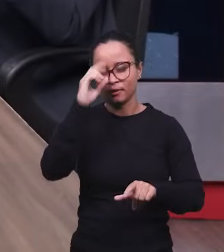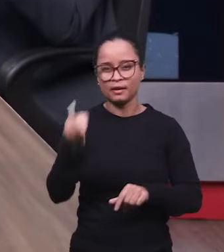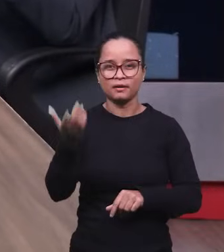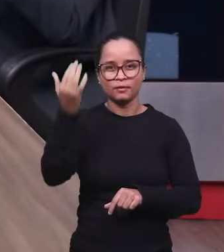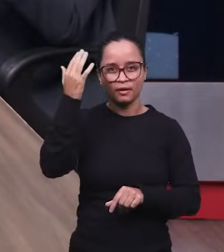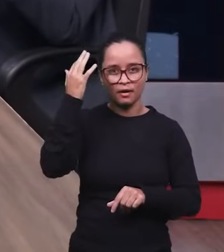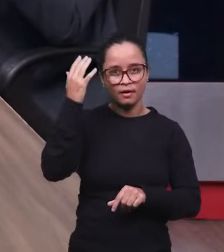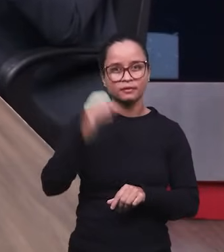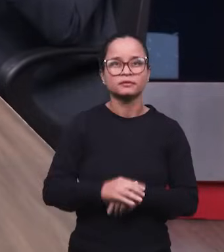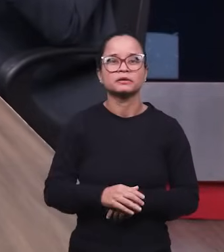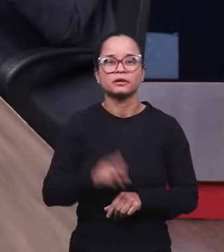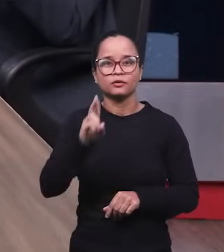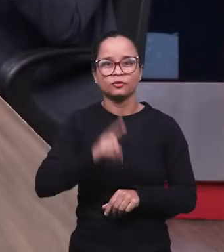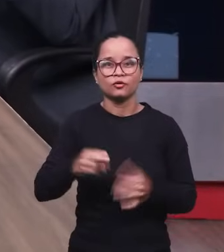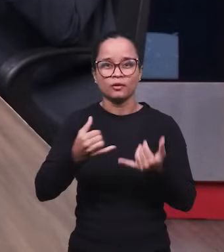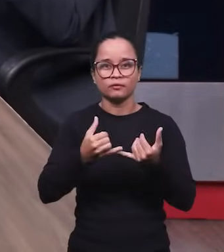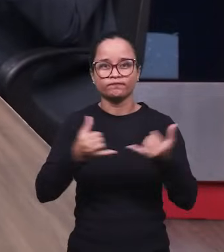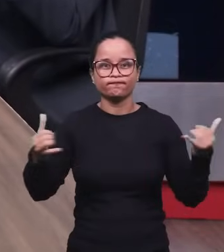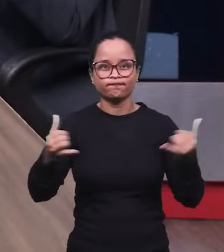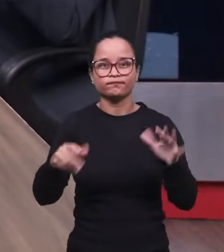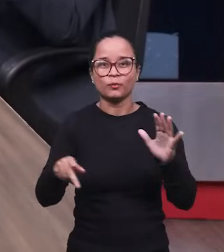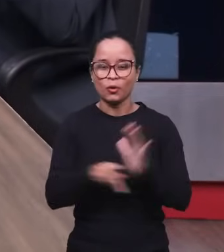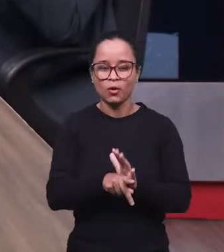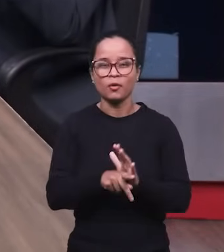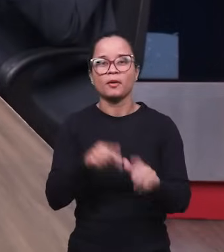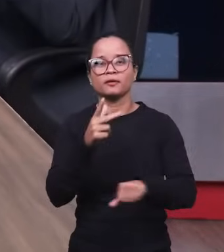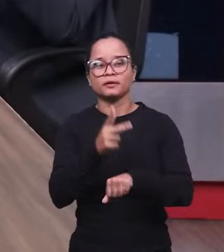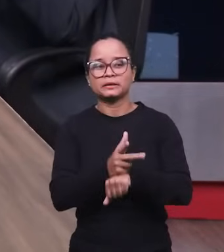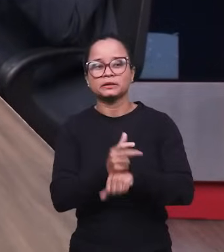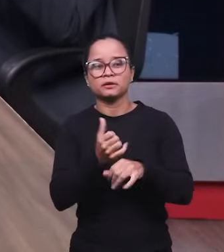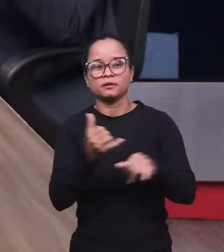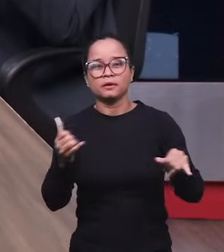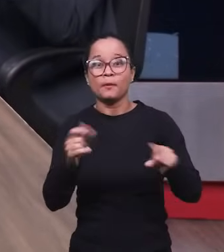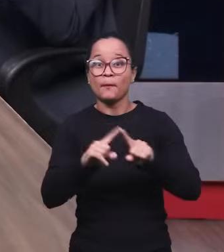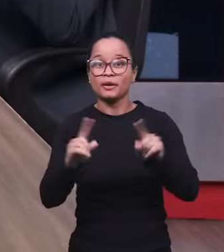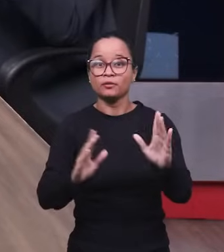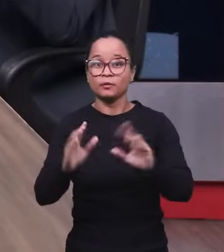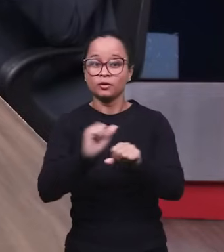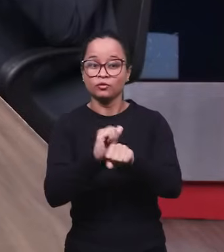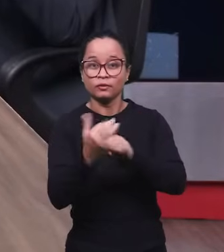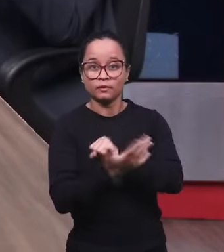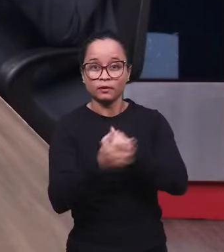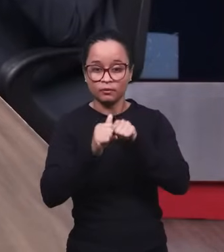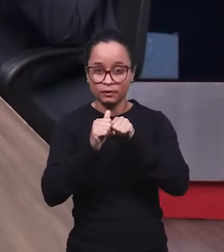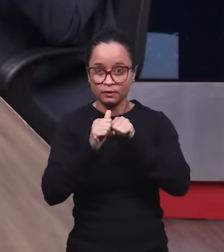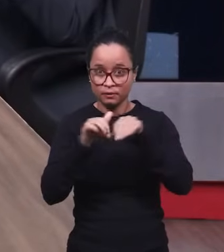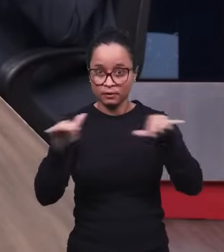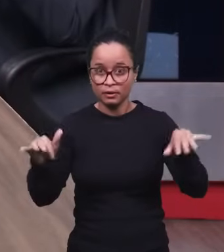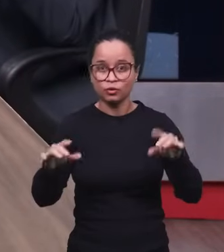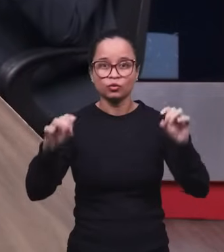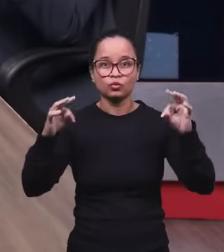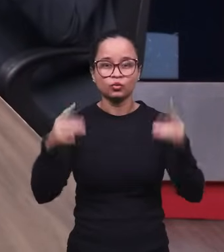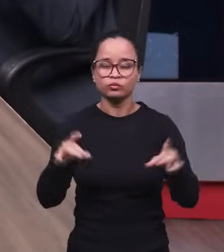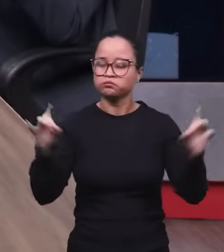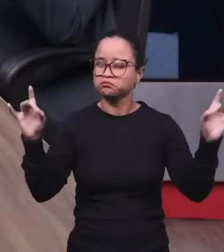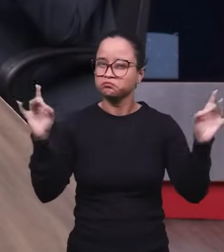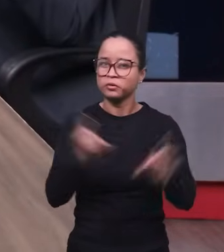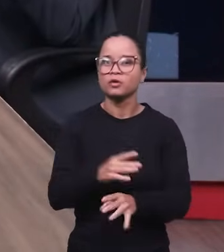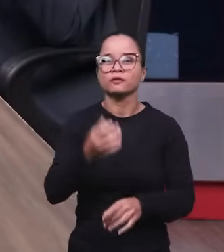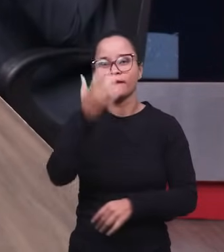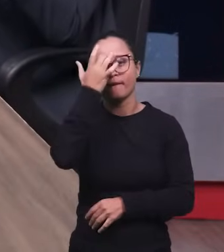corrigidas. Quando chegou no período da pandemia, já estava tudo bem estabelecido. Aí se tornou um pouco mais